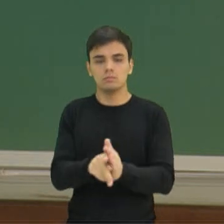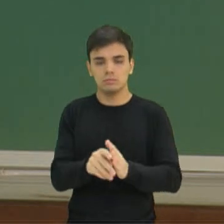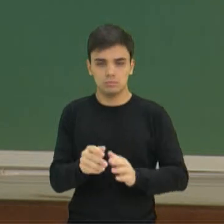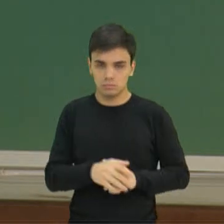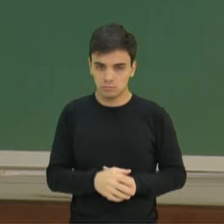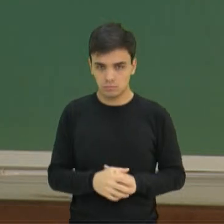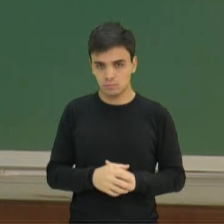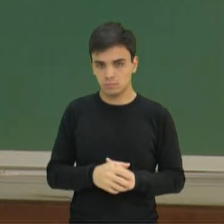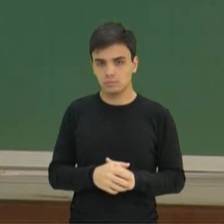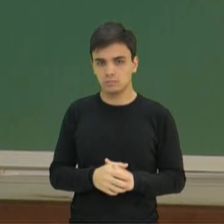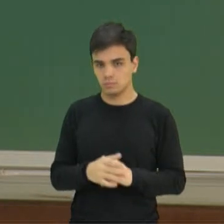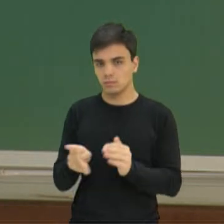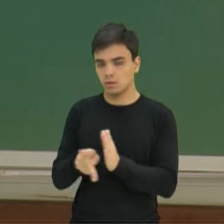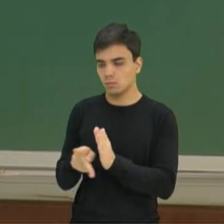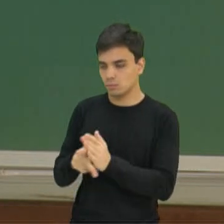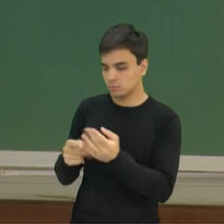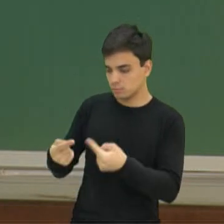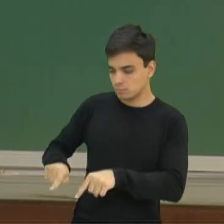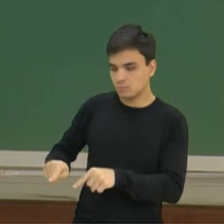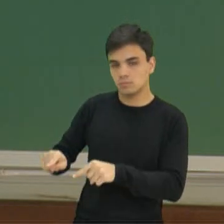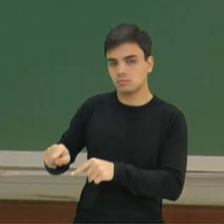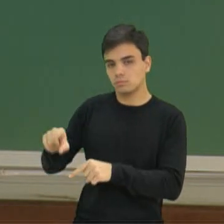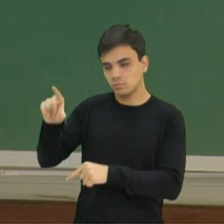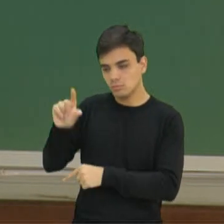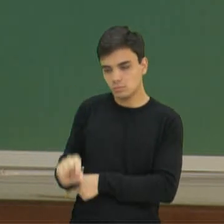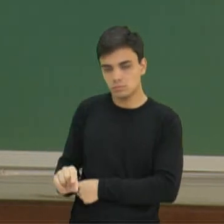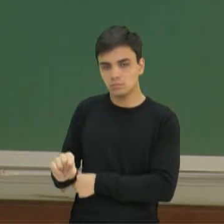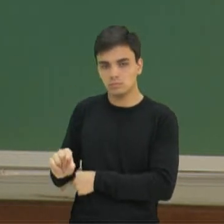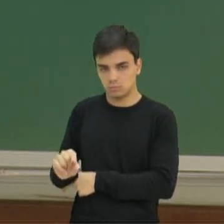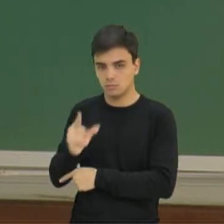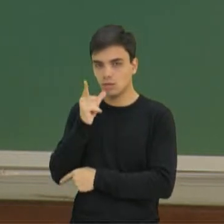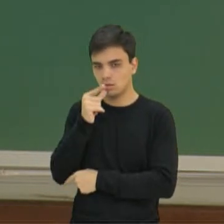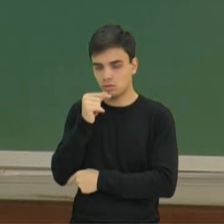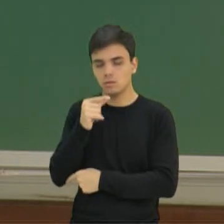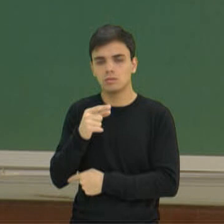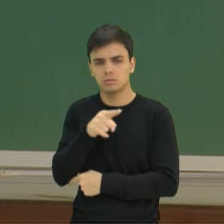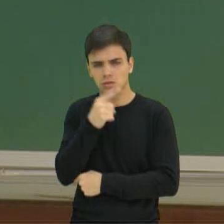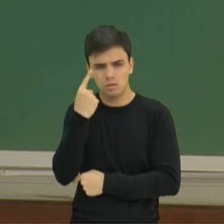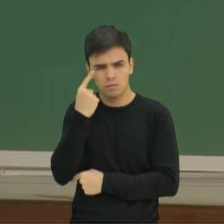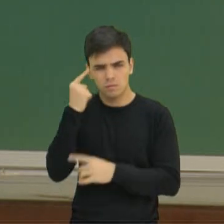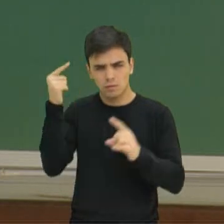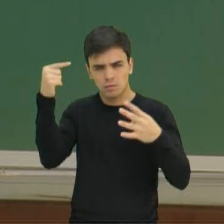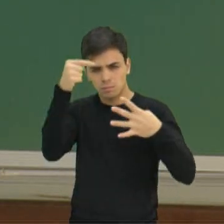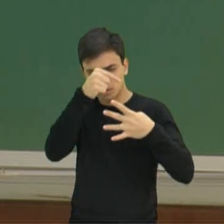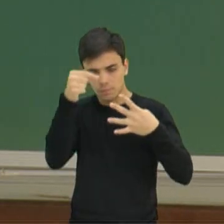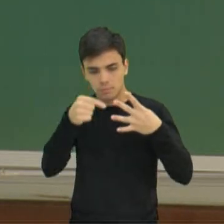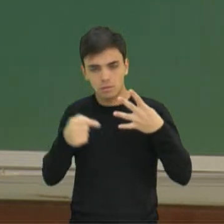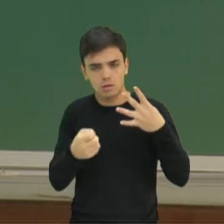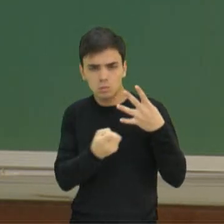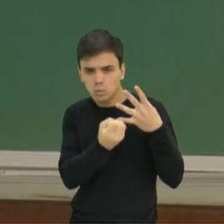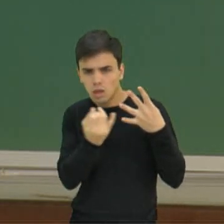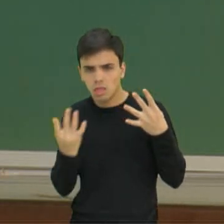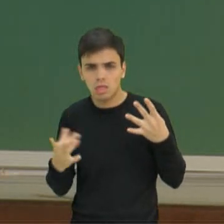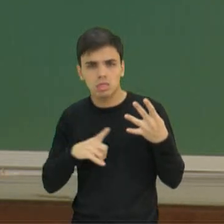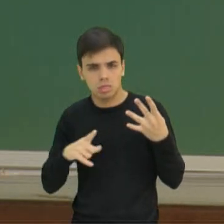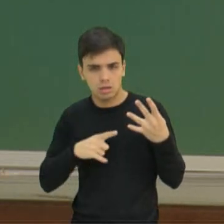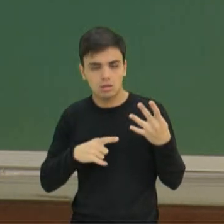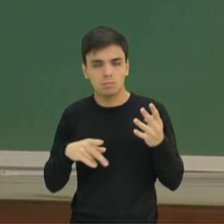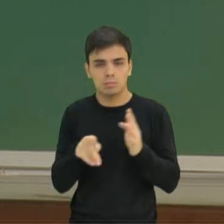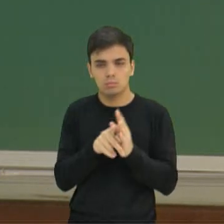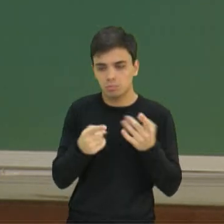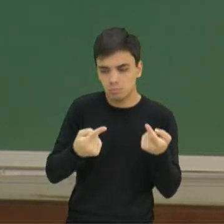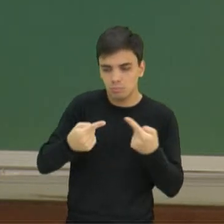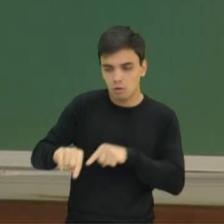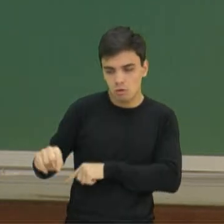essa diminuição ali da água, do recurso hídrico. Então vejam quanta coisa nós temos ali de impactos